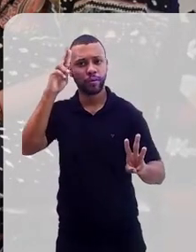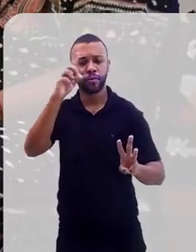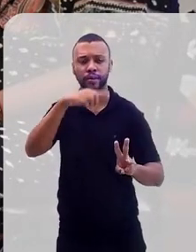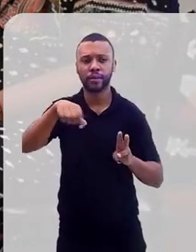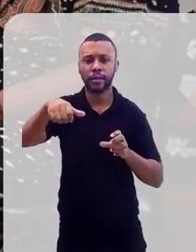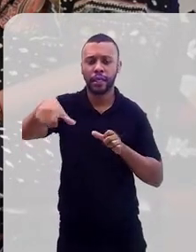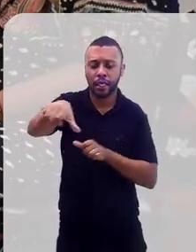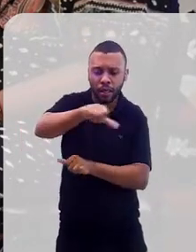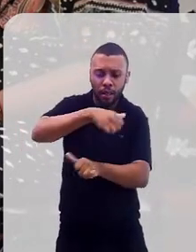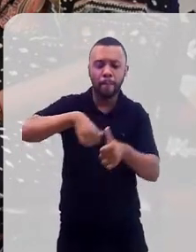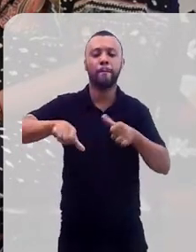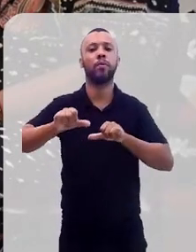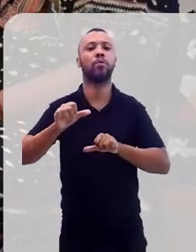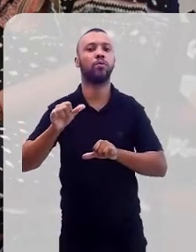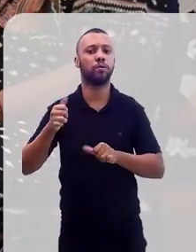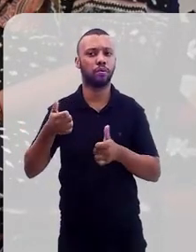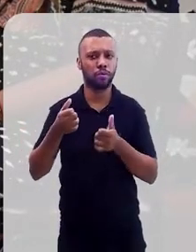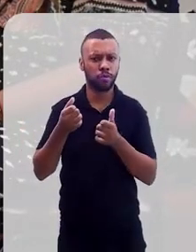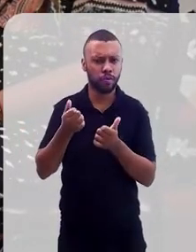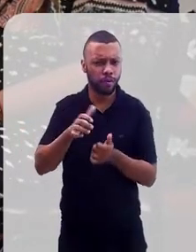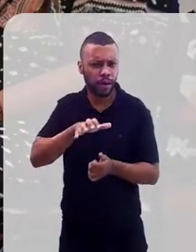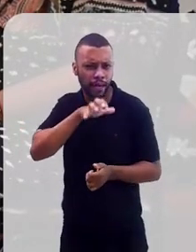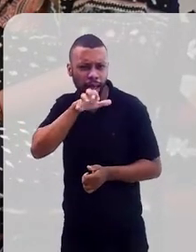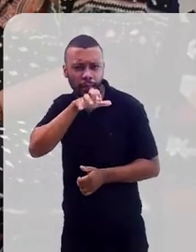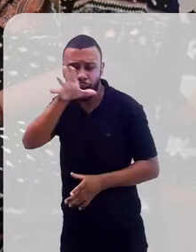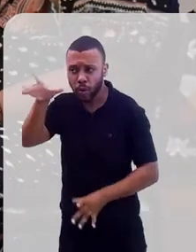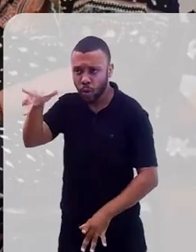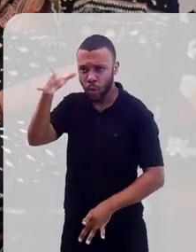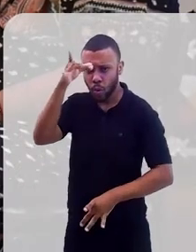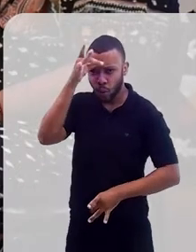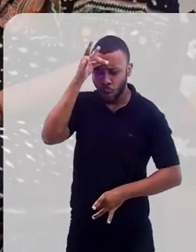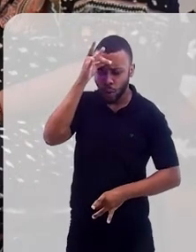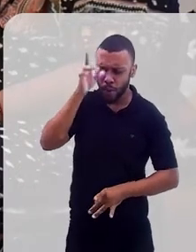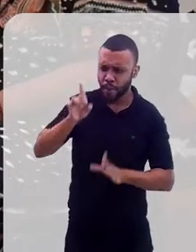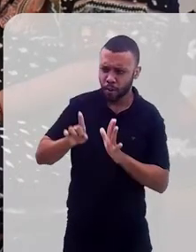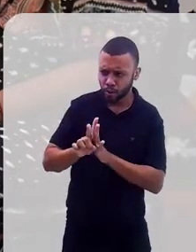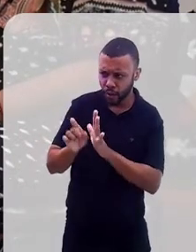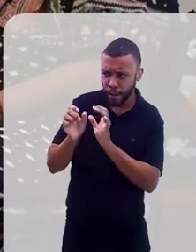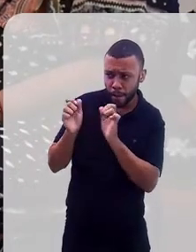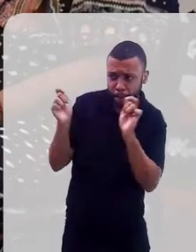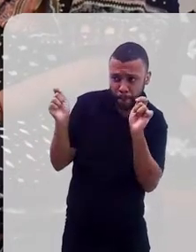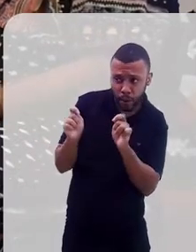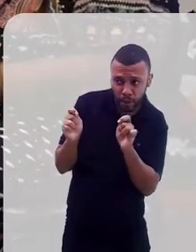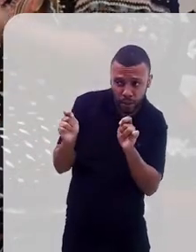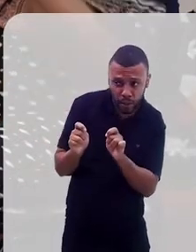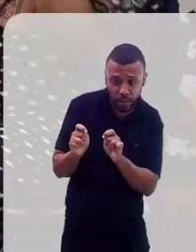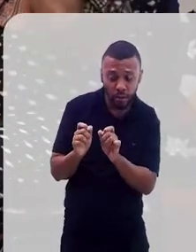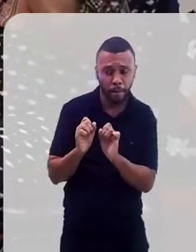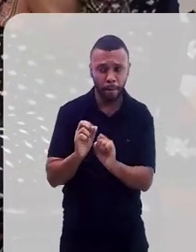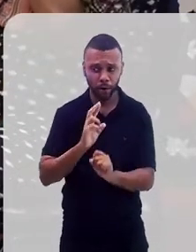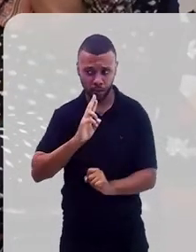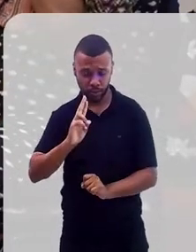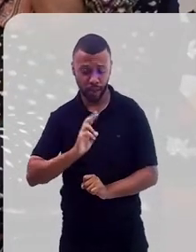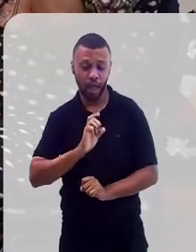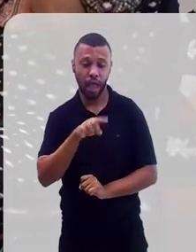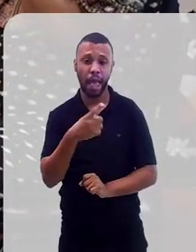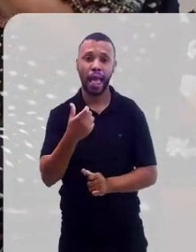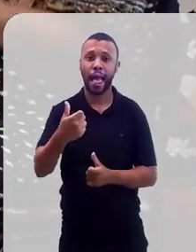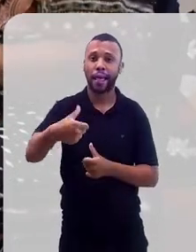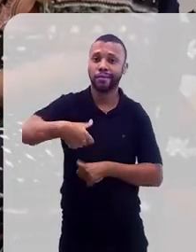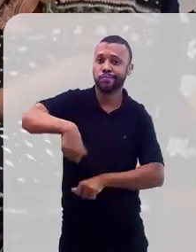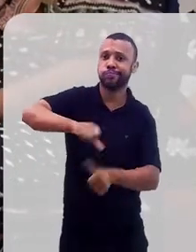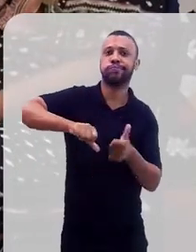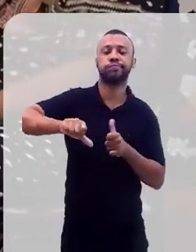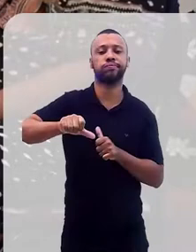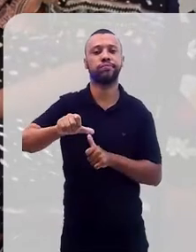é que vocês se transformam, podem se transformar em animais. É possível? Pode responder? Não pode?